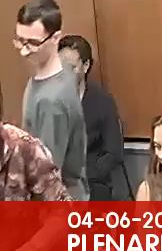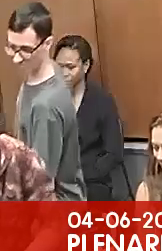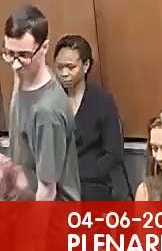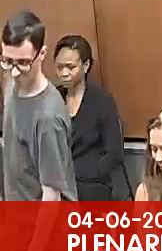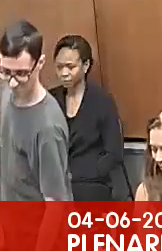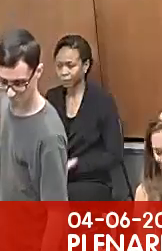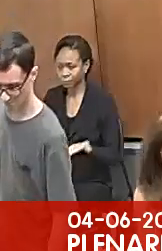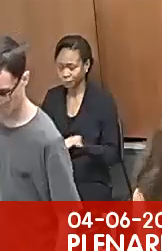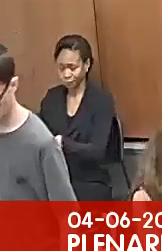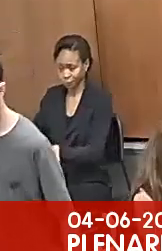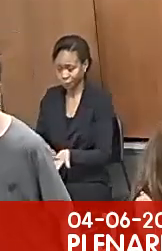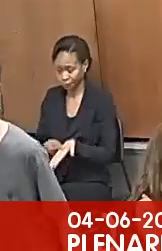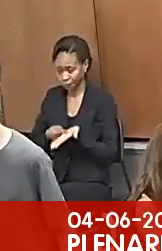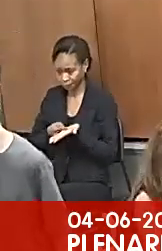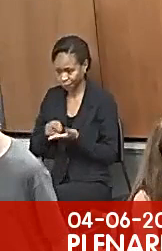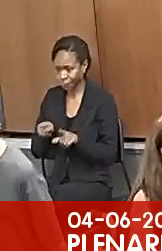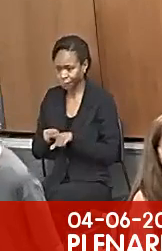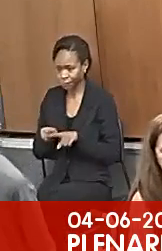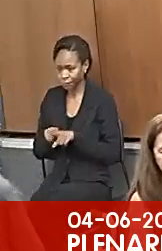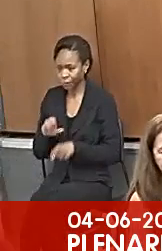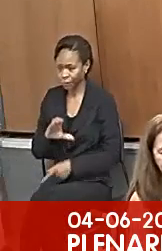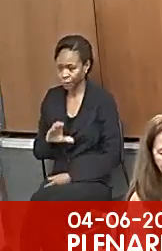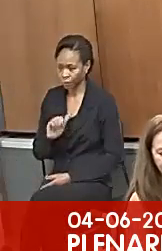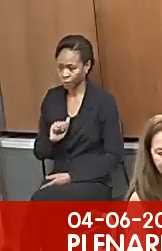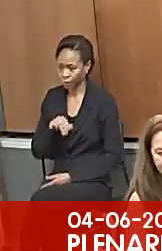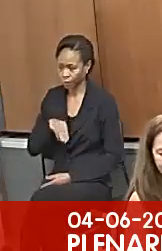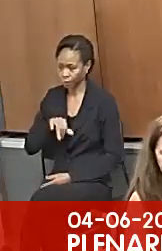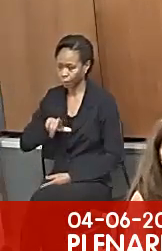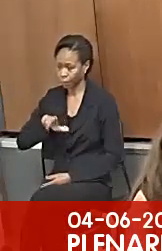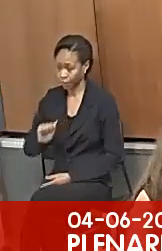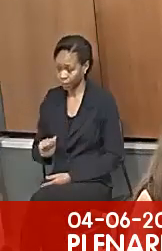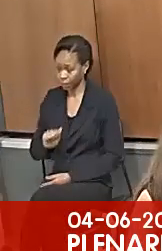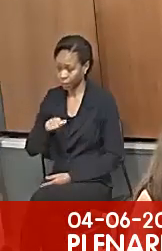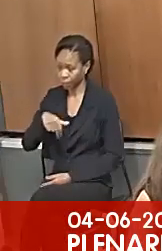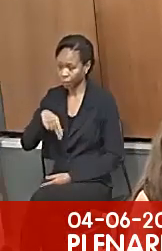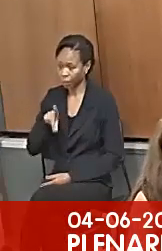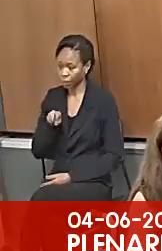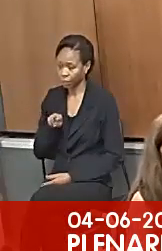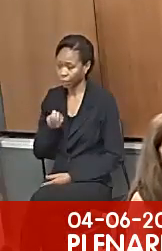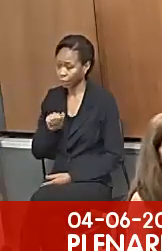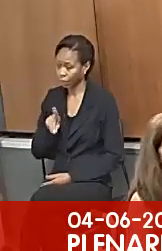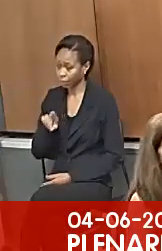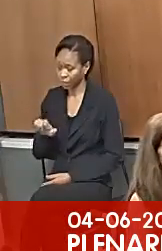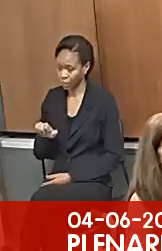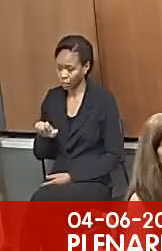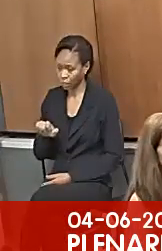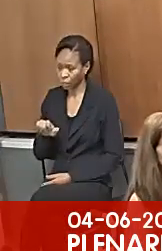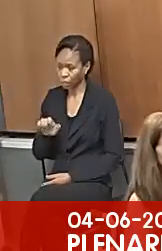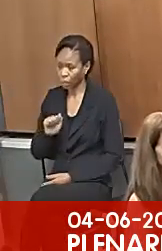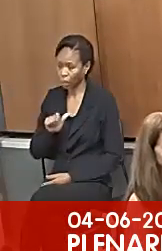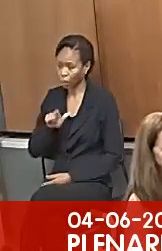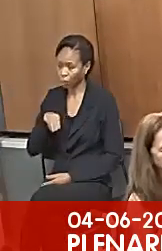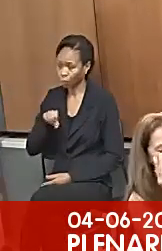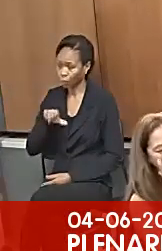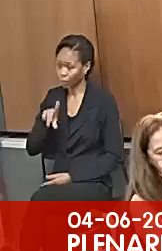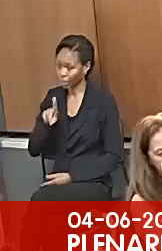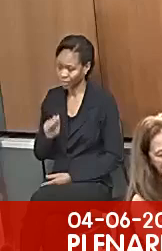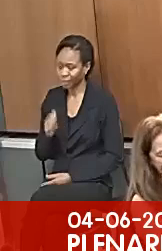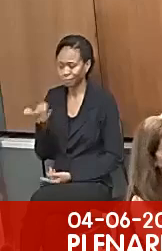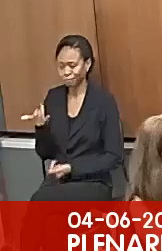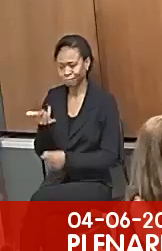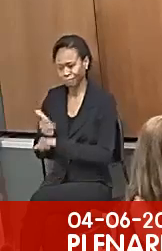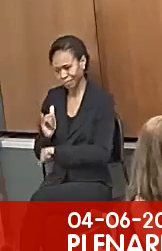Agora convidamos também a Camila Andrade Almeida. Não veio. Não veio? Nós vamos